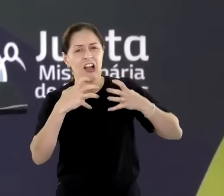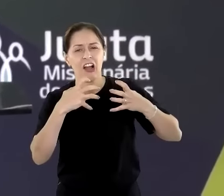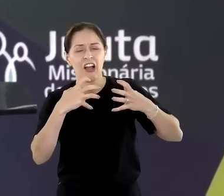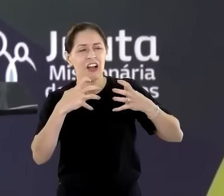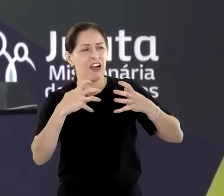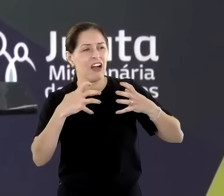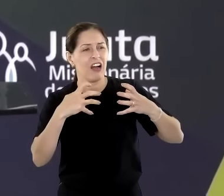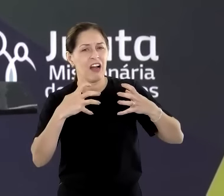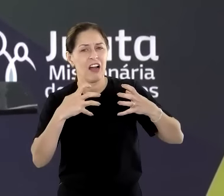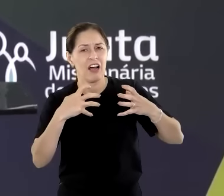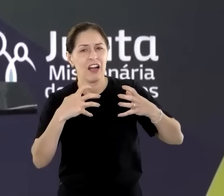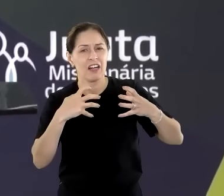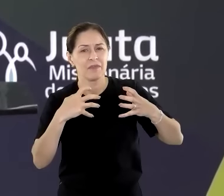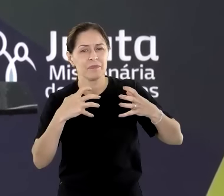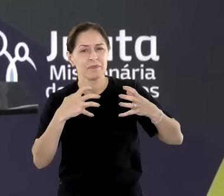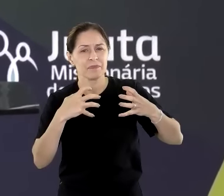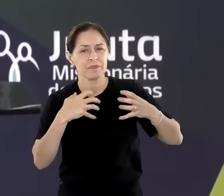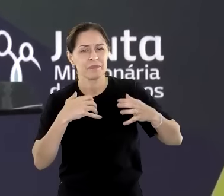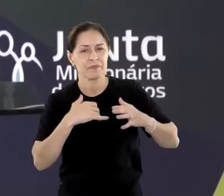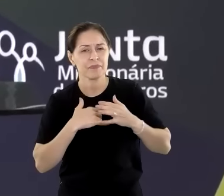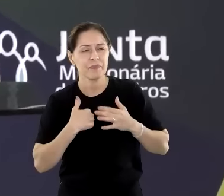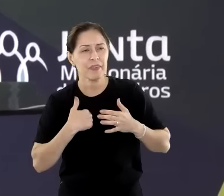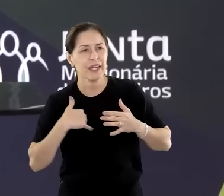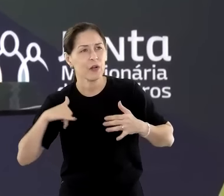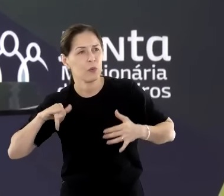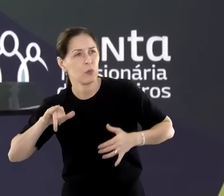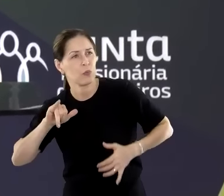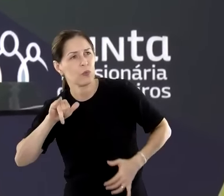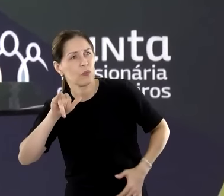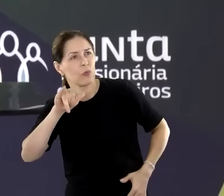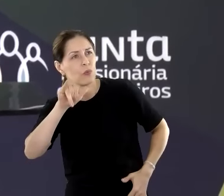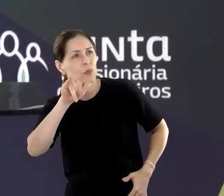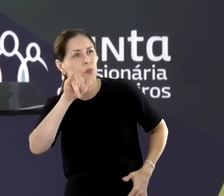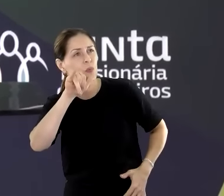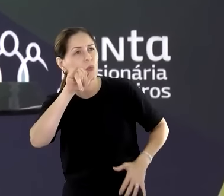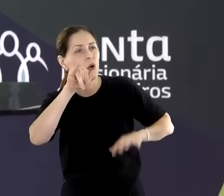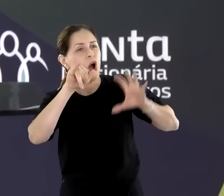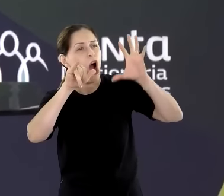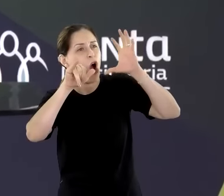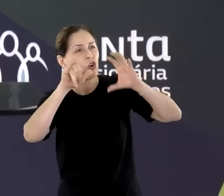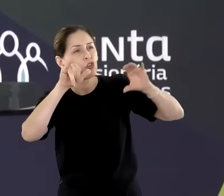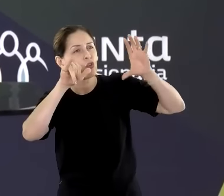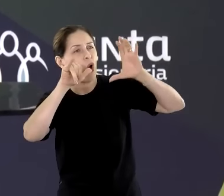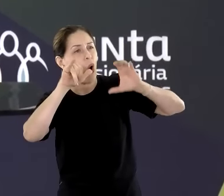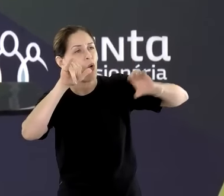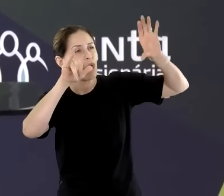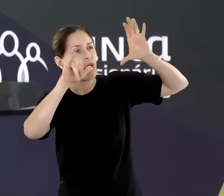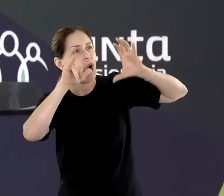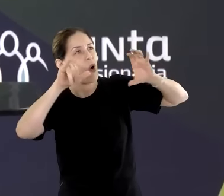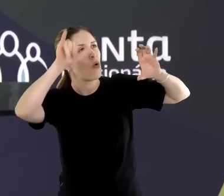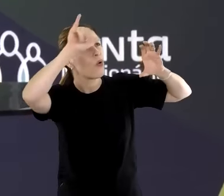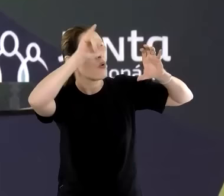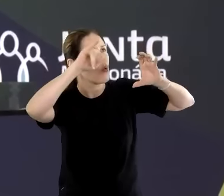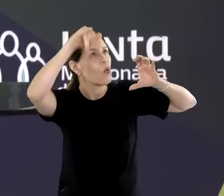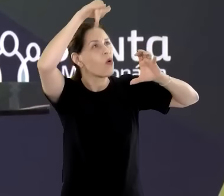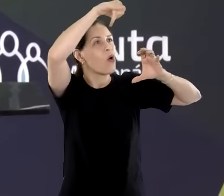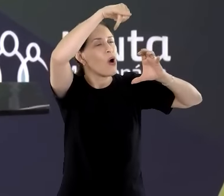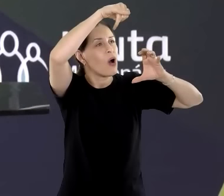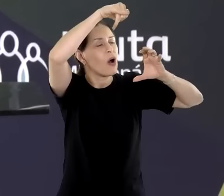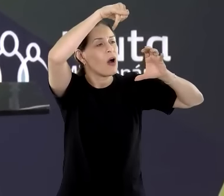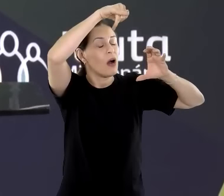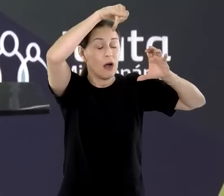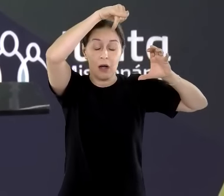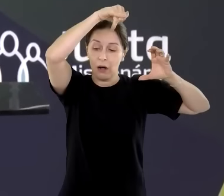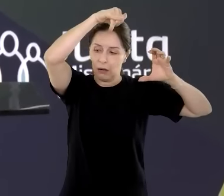decolou, 2 minutos depois, lá em cima o sol brilhava, não tinha mais névoa, não tinha mais bruma, não tinha